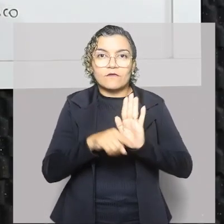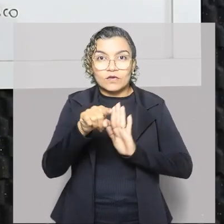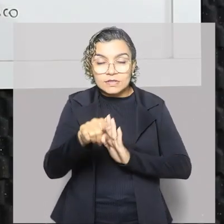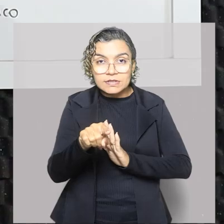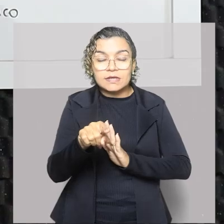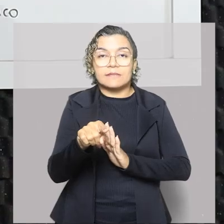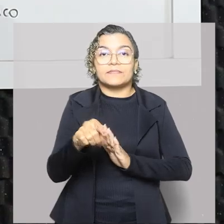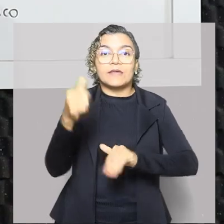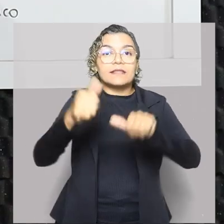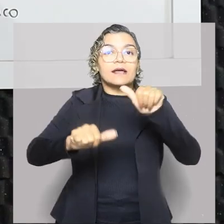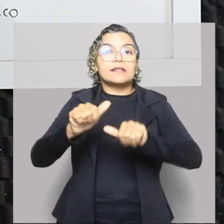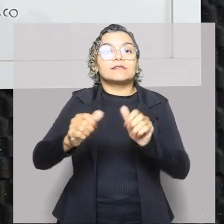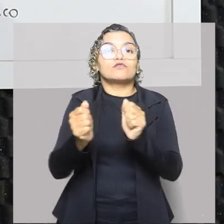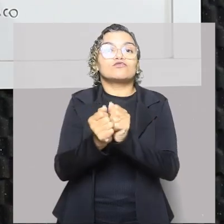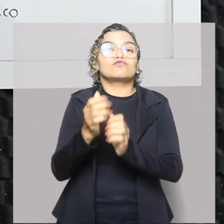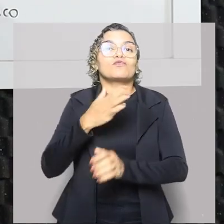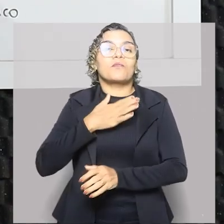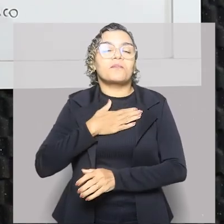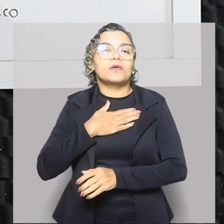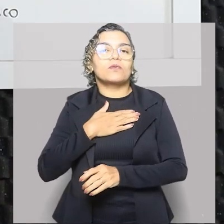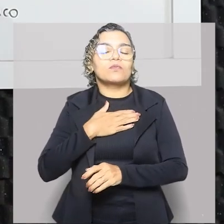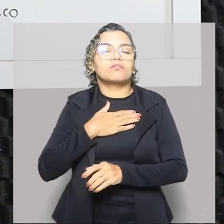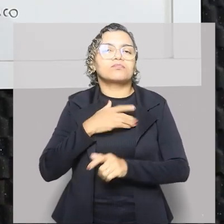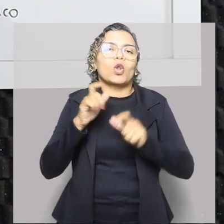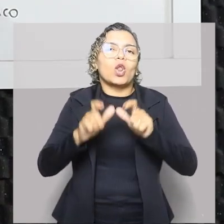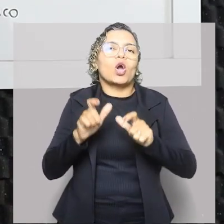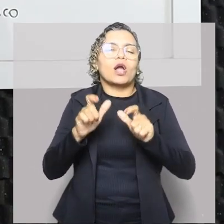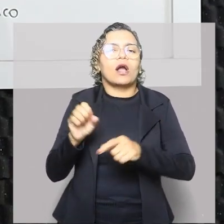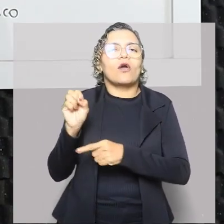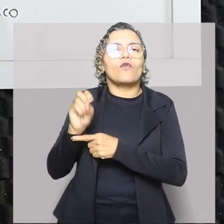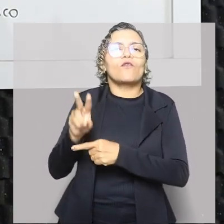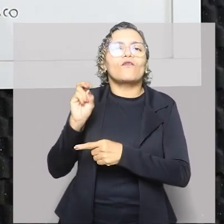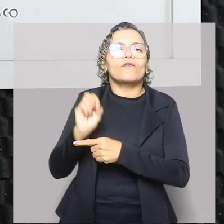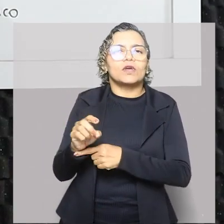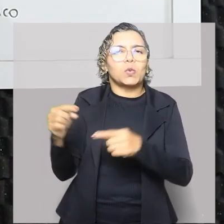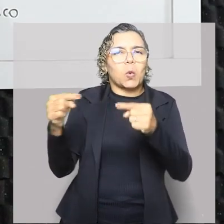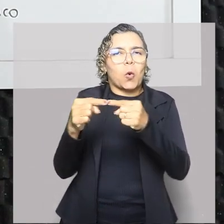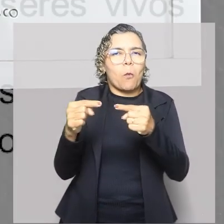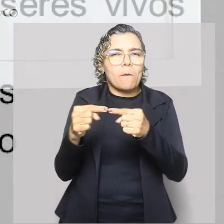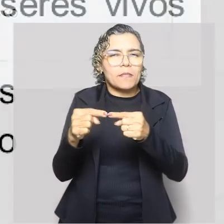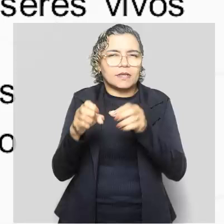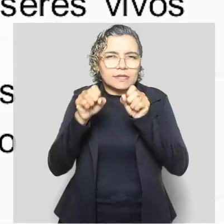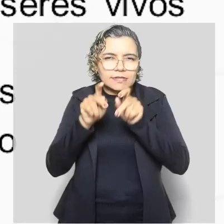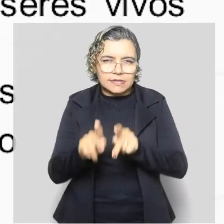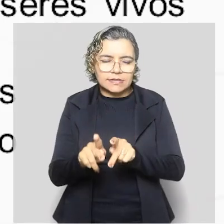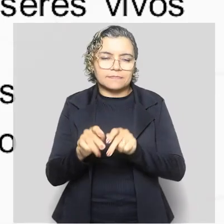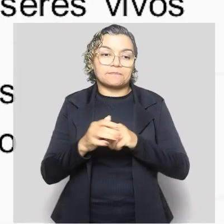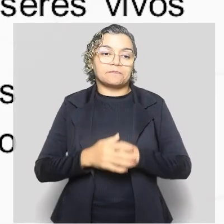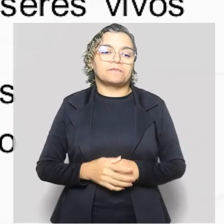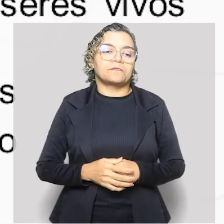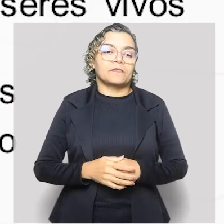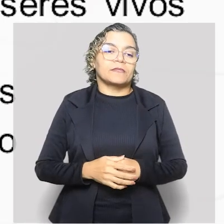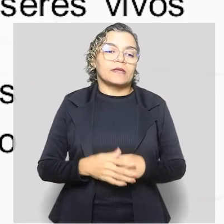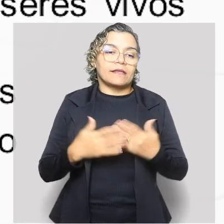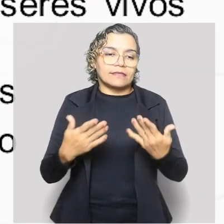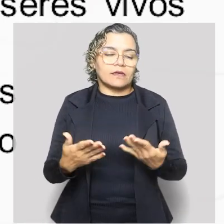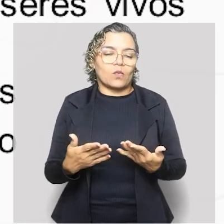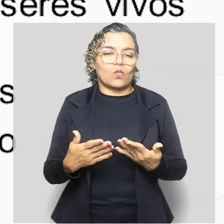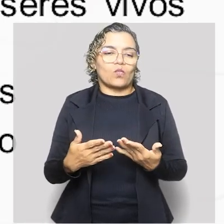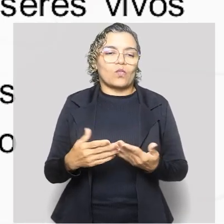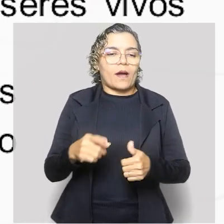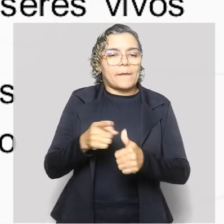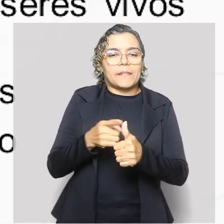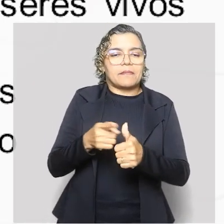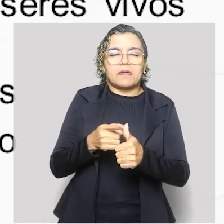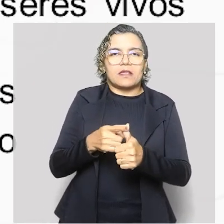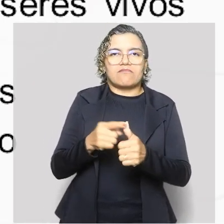analisar juntamente comigo onde que os vírus vão se encaixar aí, tá? Então, na primeira, a gente observa que os vírus não se encaixariam